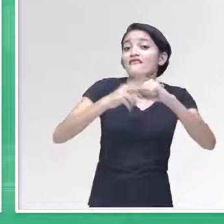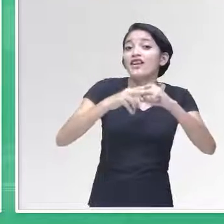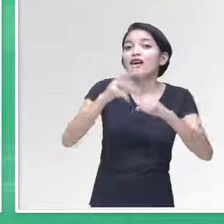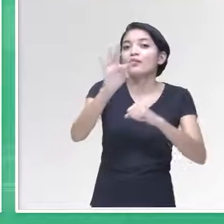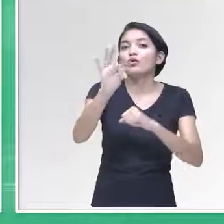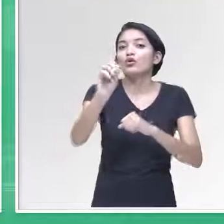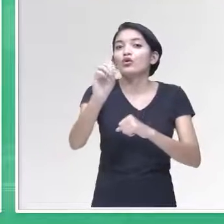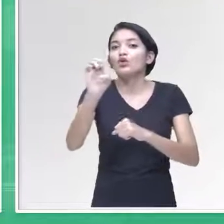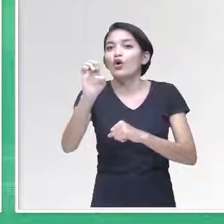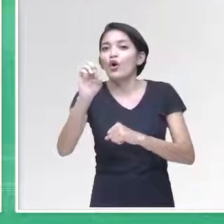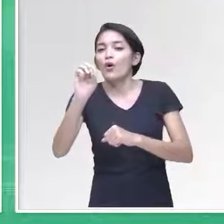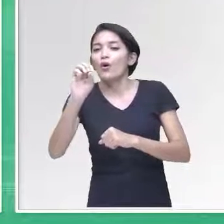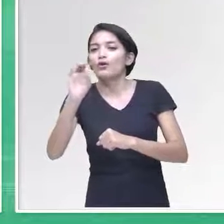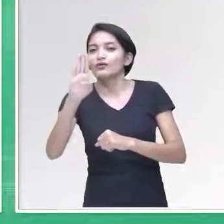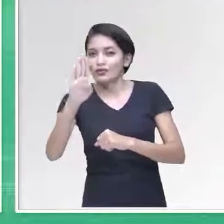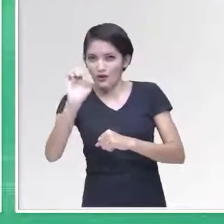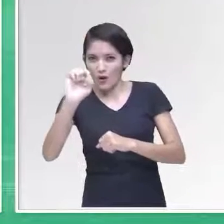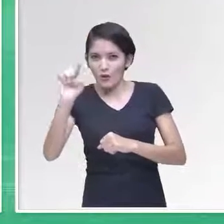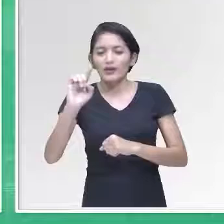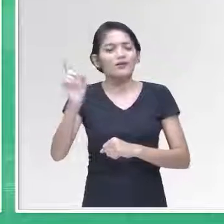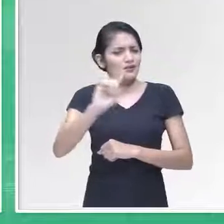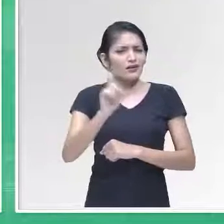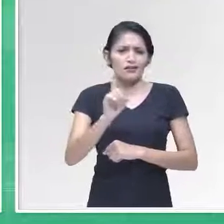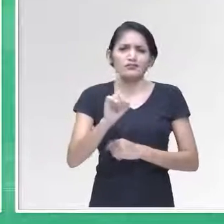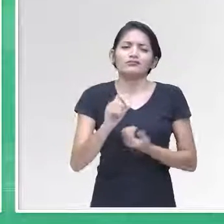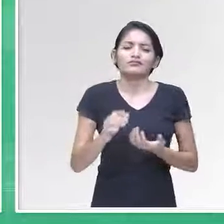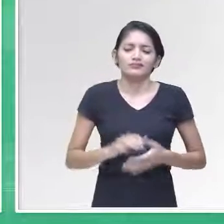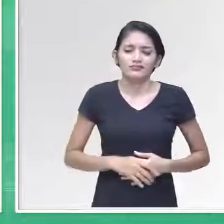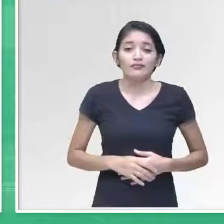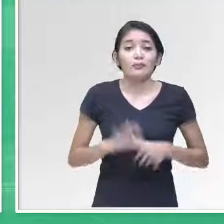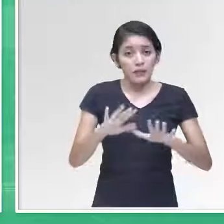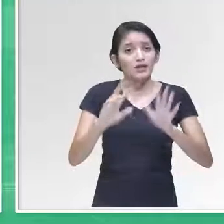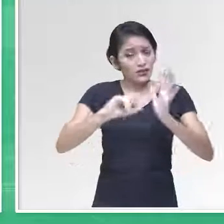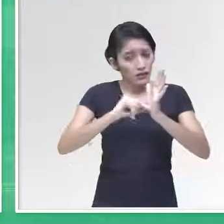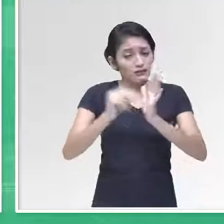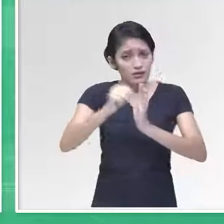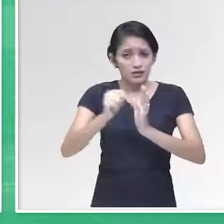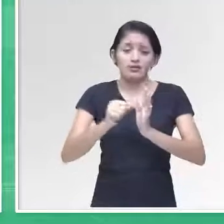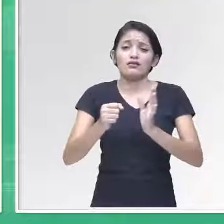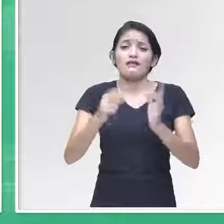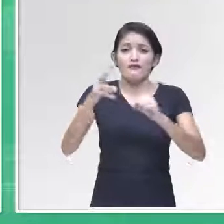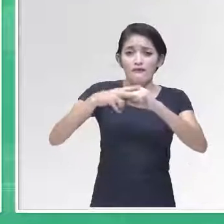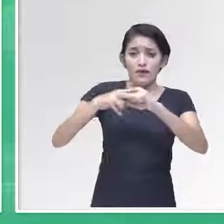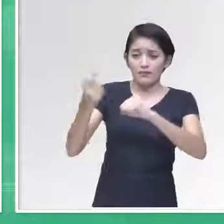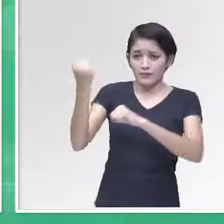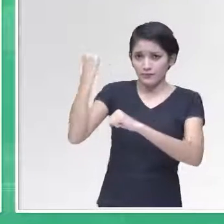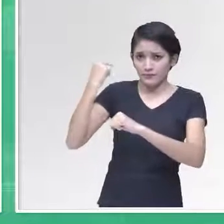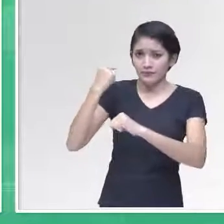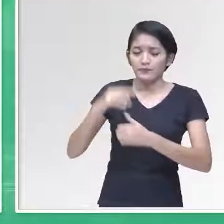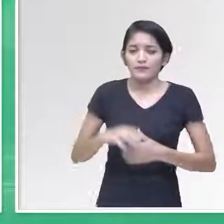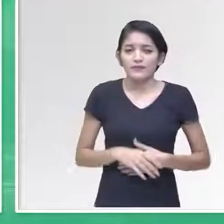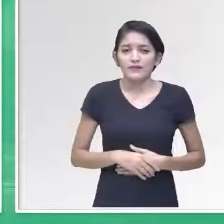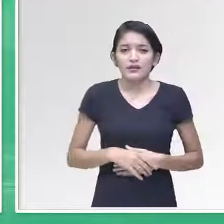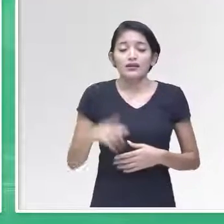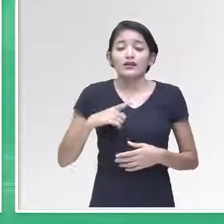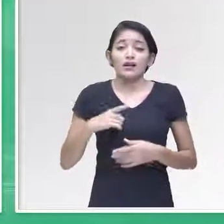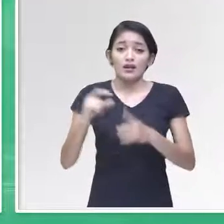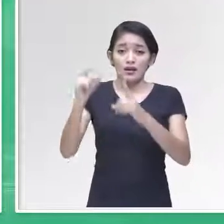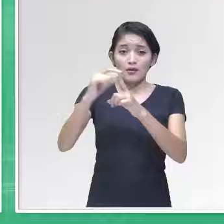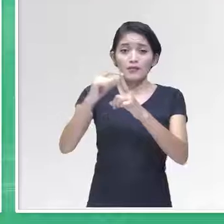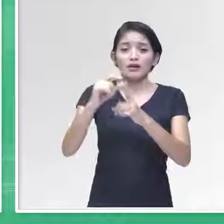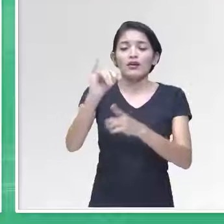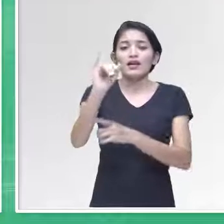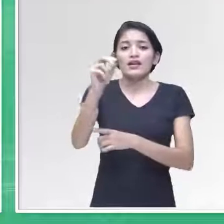be. Mas é isso mesmo, é o passado do verbo to be, é esse aqui, é o were. E aqui nós temos uma palavra invented, né,